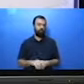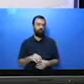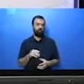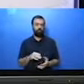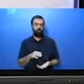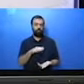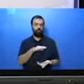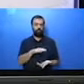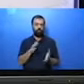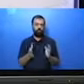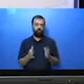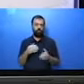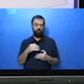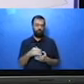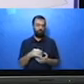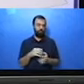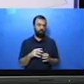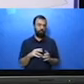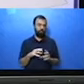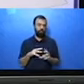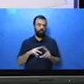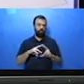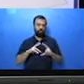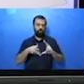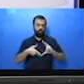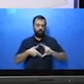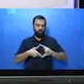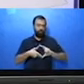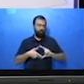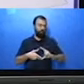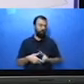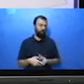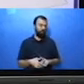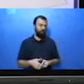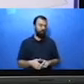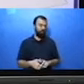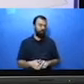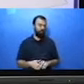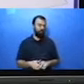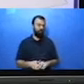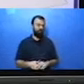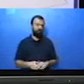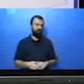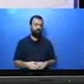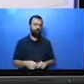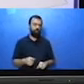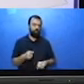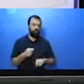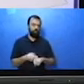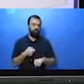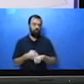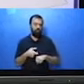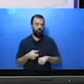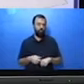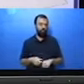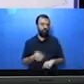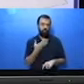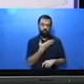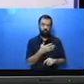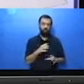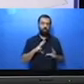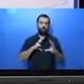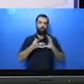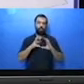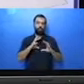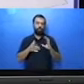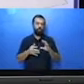Sólidos geométricos, né? Como eu falei, muitas vezes nós temos isso dentro de casa, né? Então nós temos a esfera,